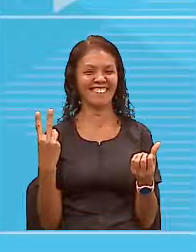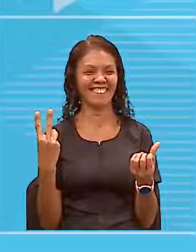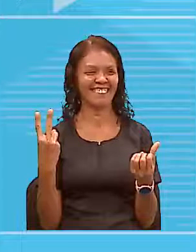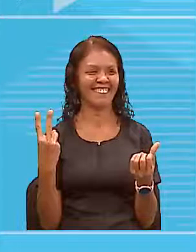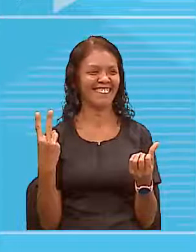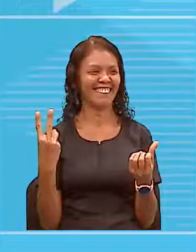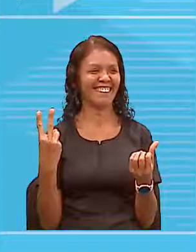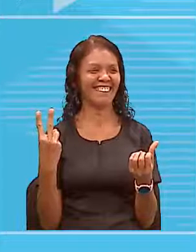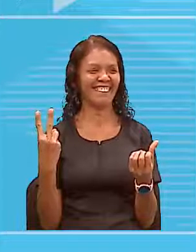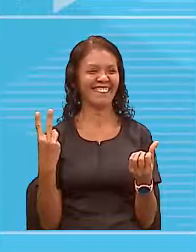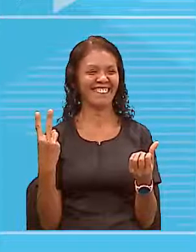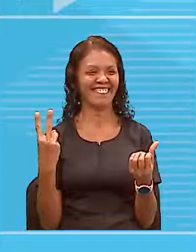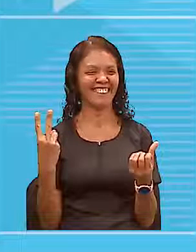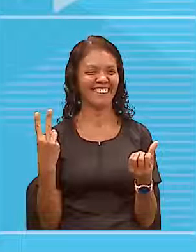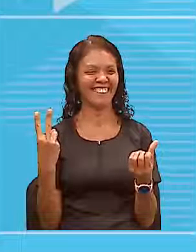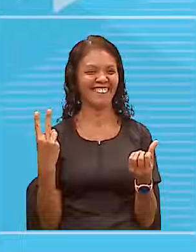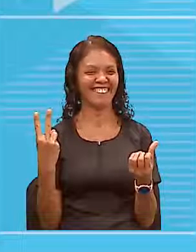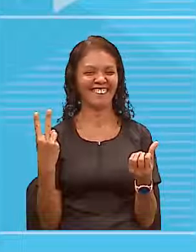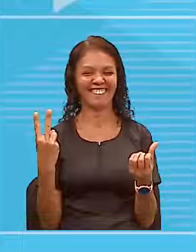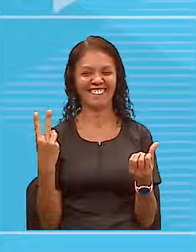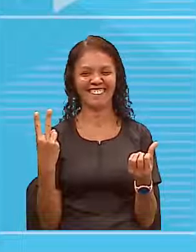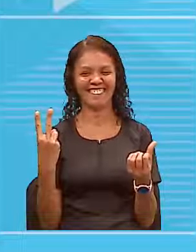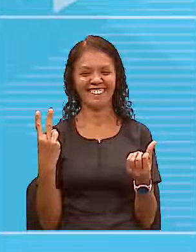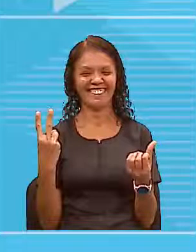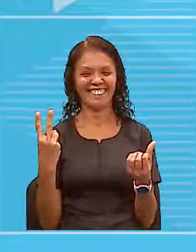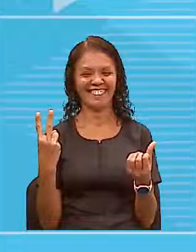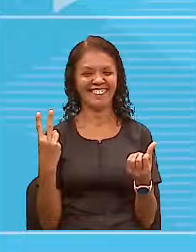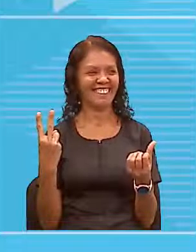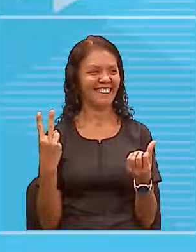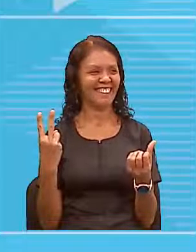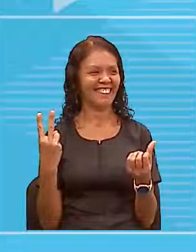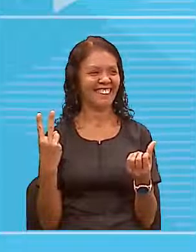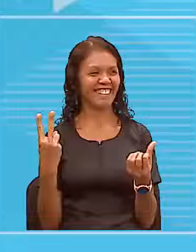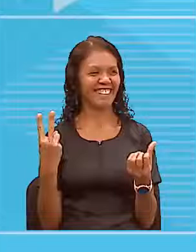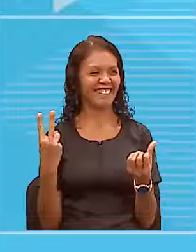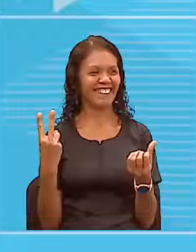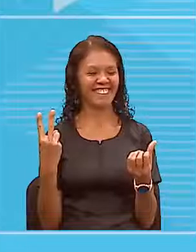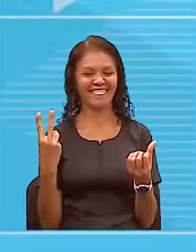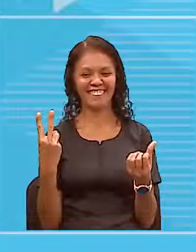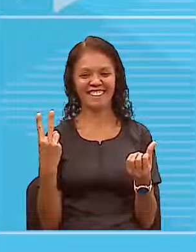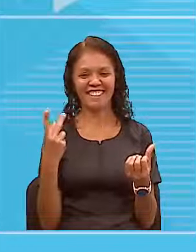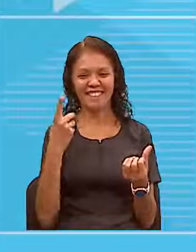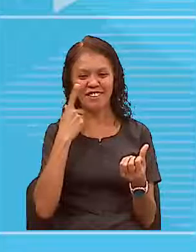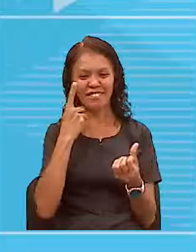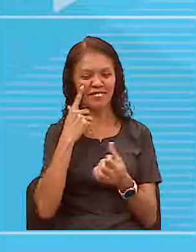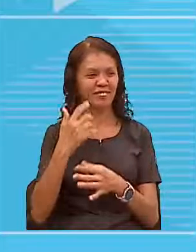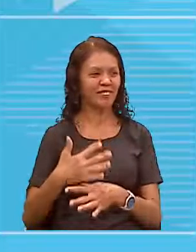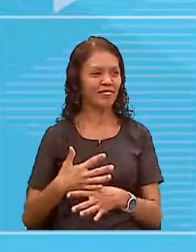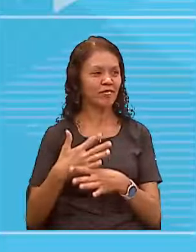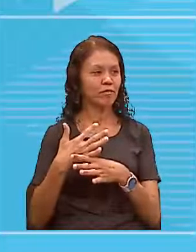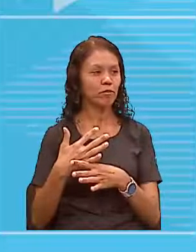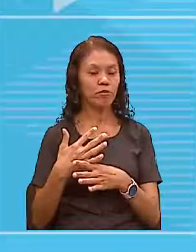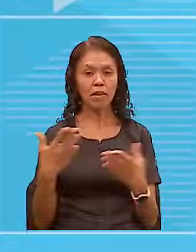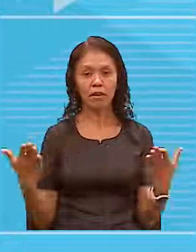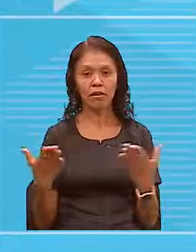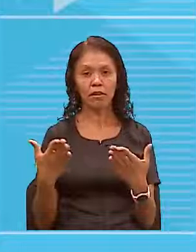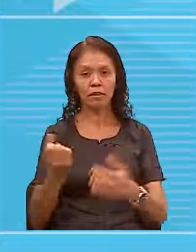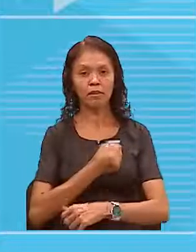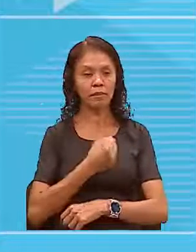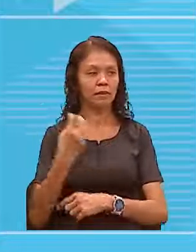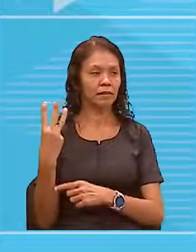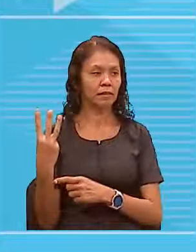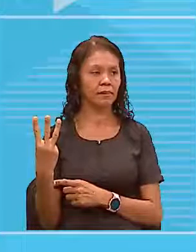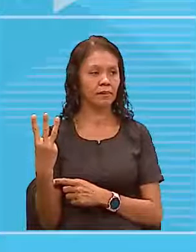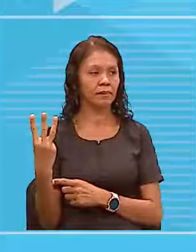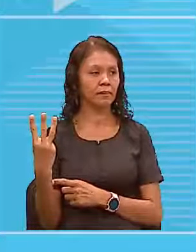deixou. Coisa boa. Então, 6. O Gabriel está acompanhando? Aí o 3